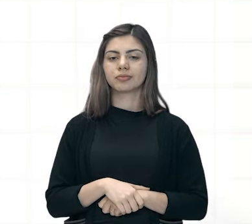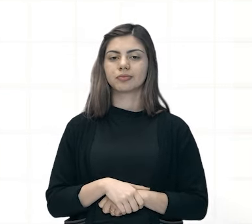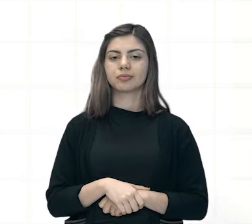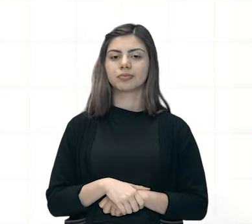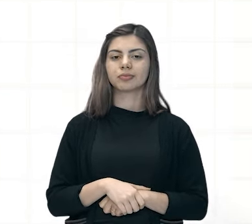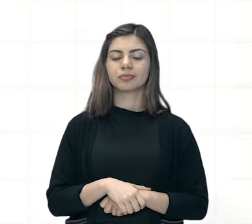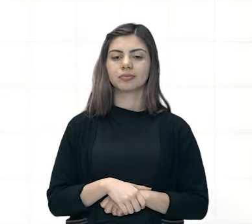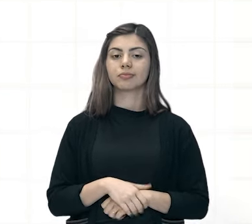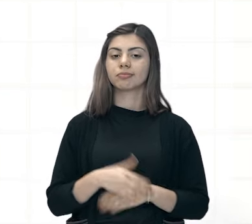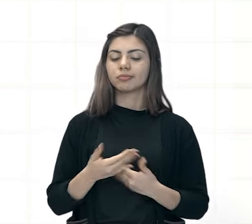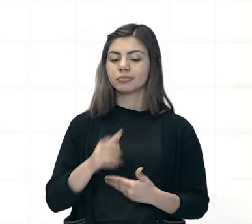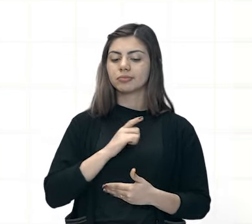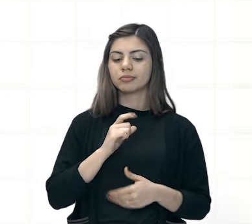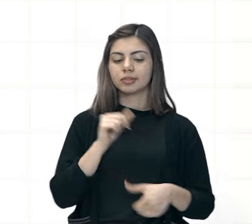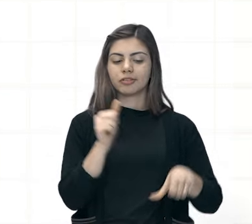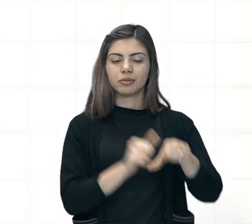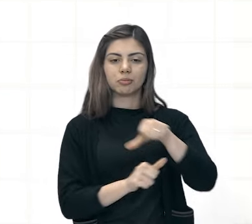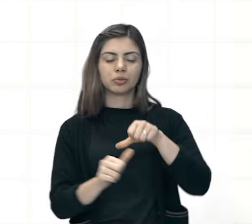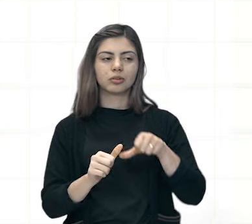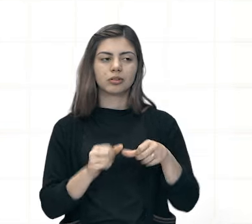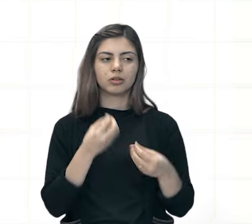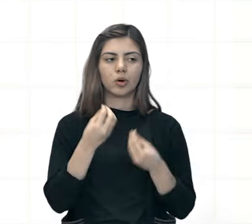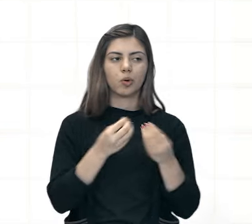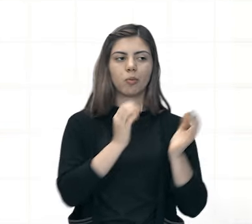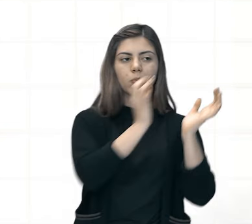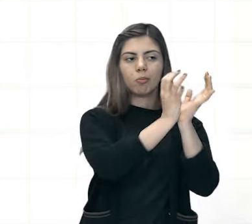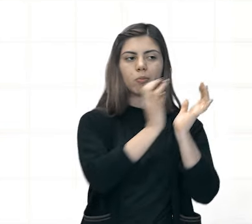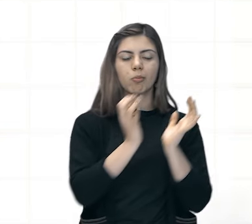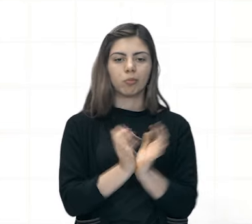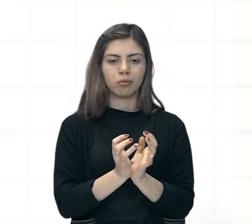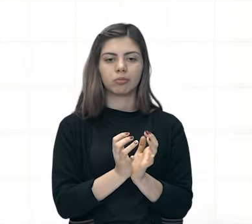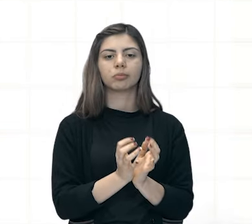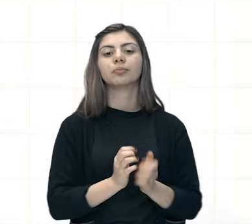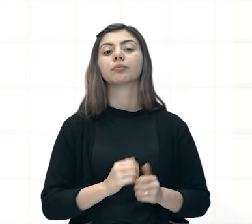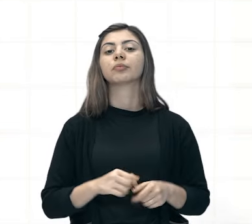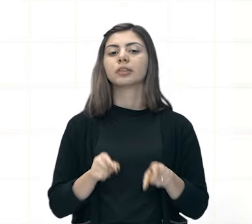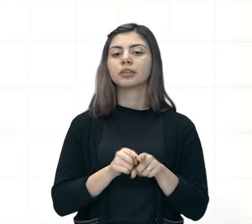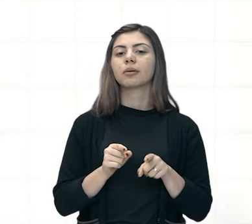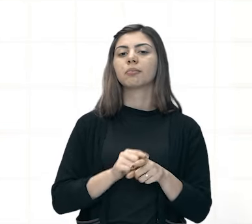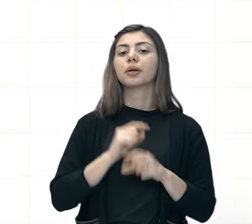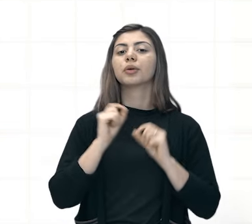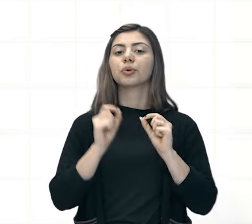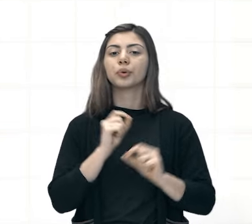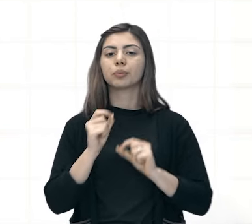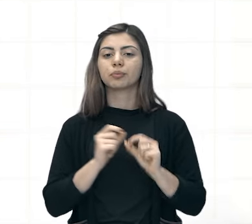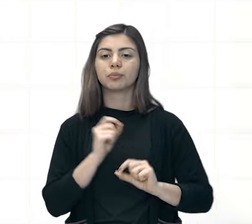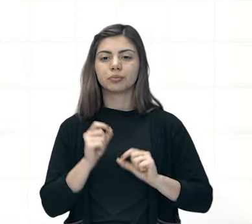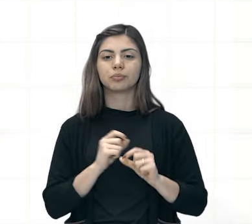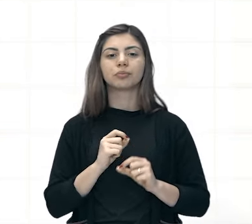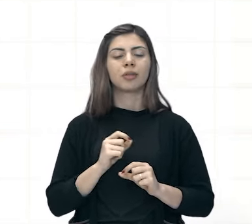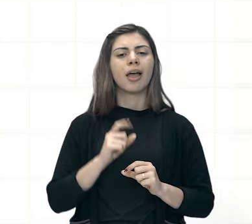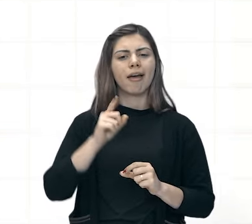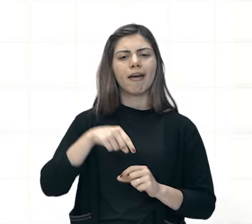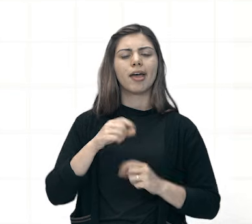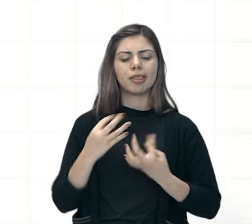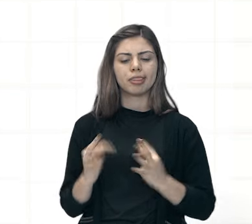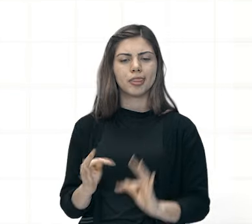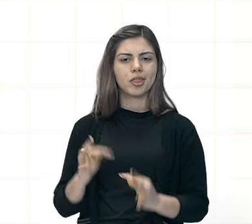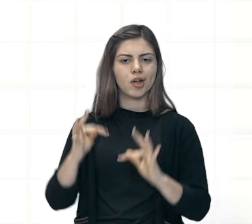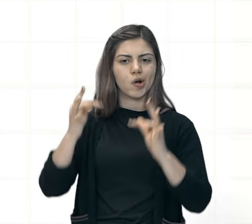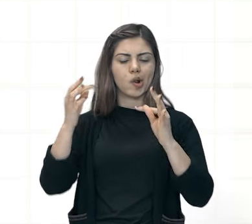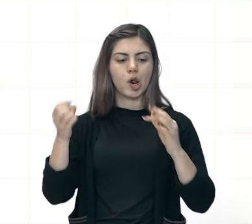transformações e mudanças nas relações de trabalho e os avanços tecnológicos, né? tantas novas tecnologias foram surgindo